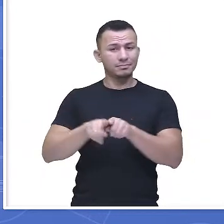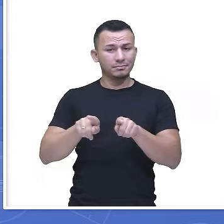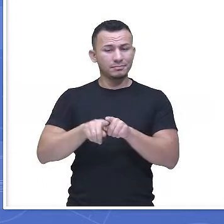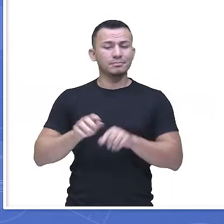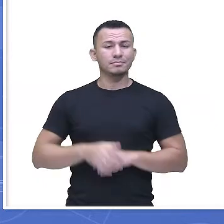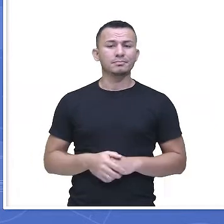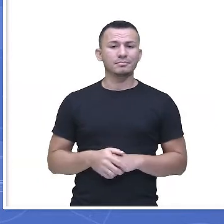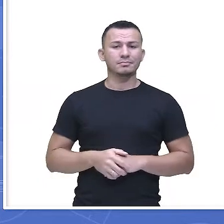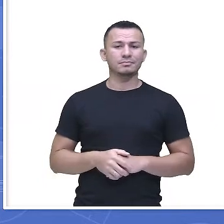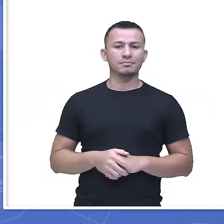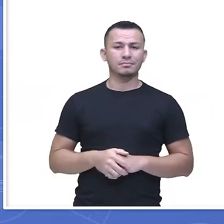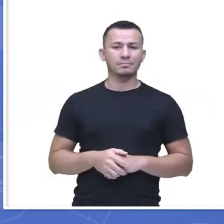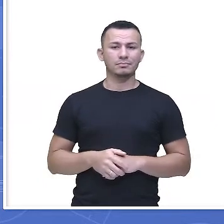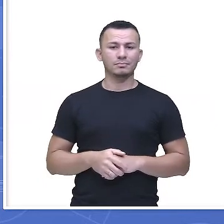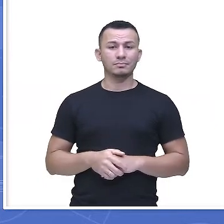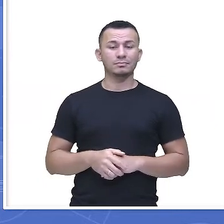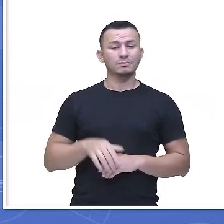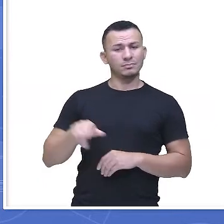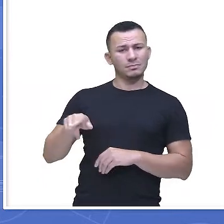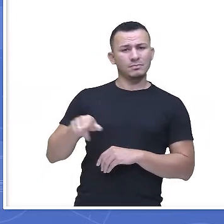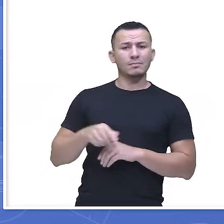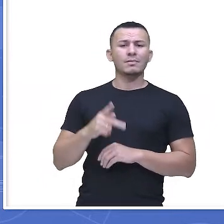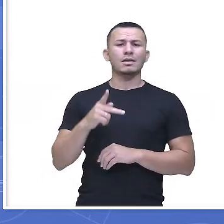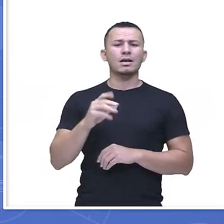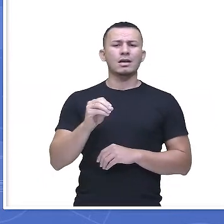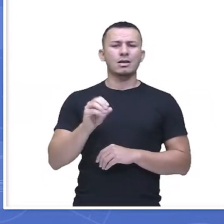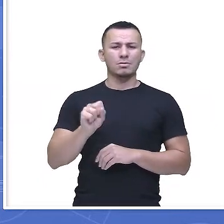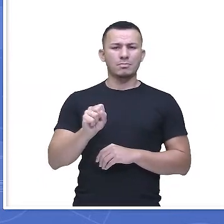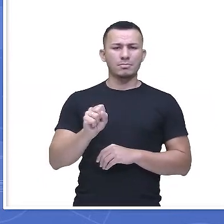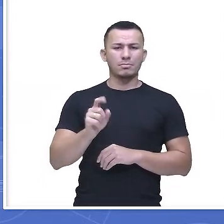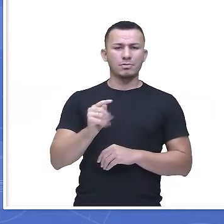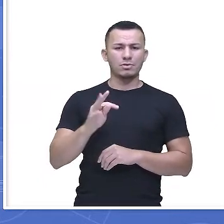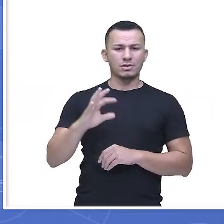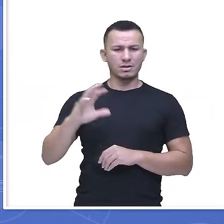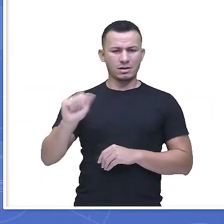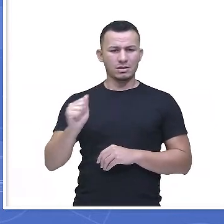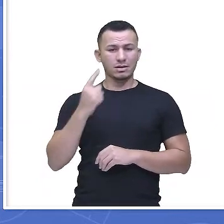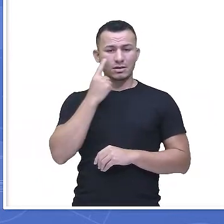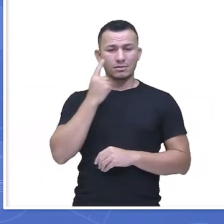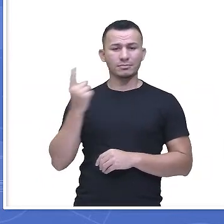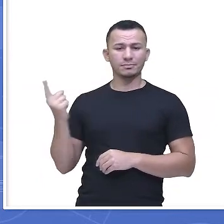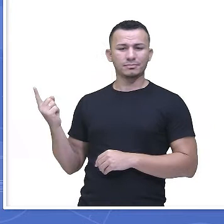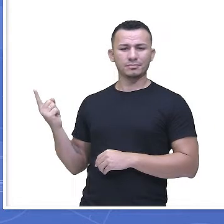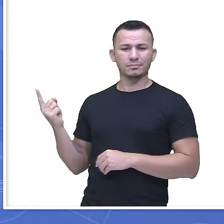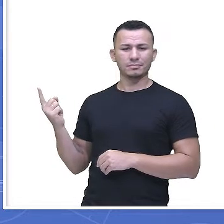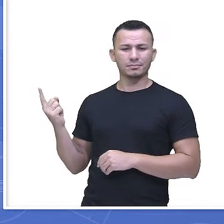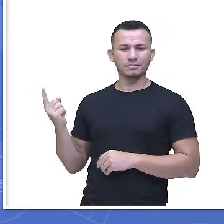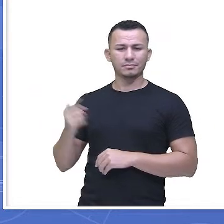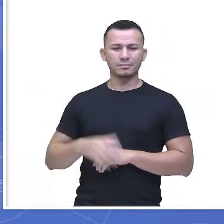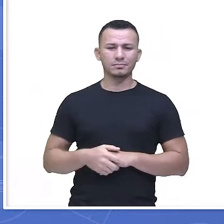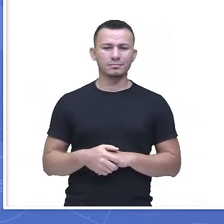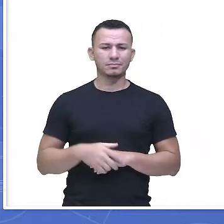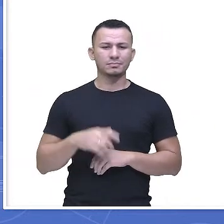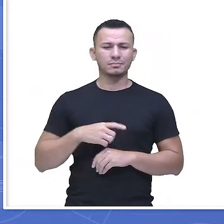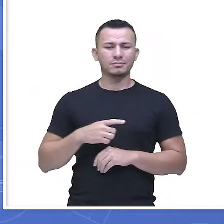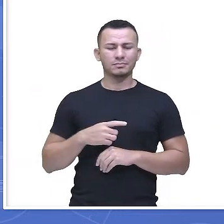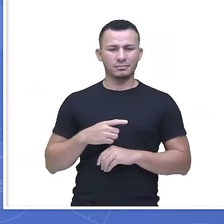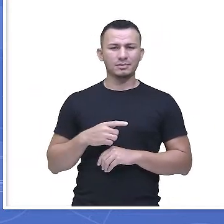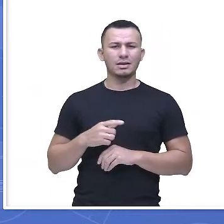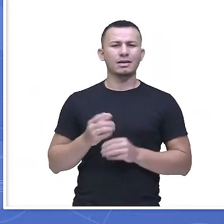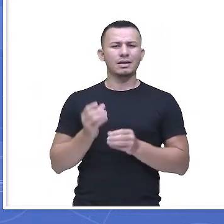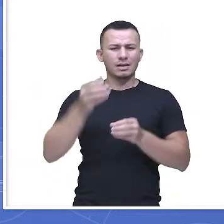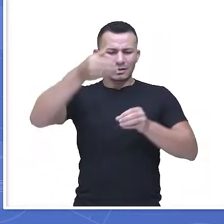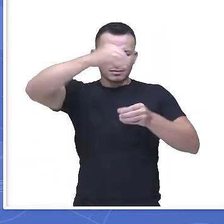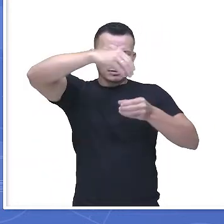aí um pedaço de cortiça, essa cortiça mesmo que a gente mostrou para vocês aí, que fecha aí a tampinha das garrafas de